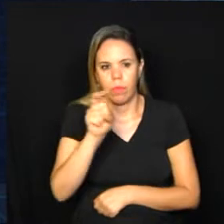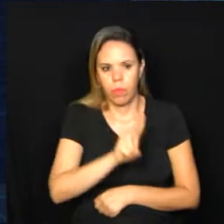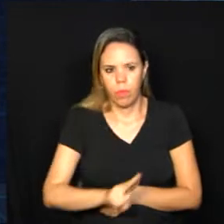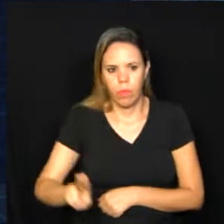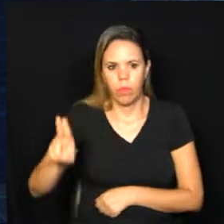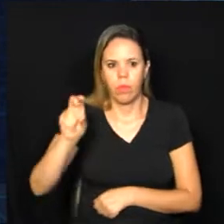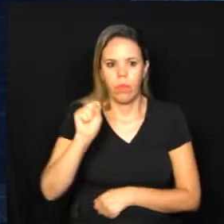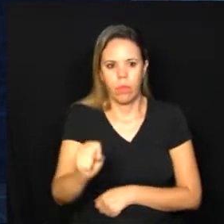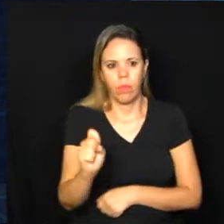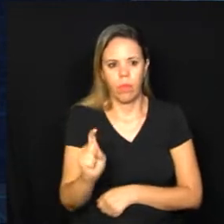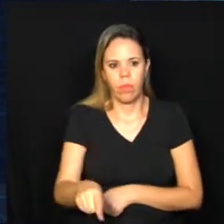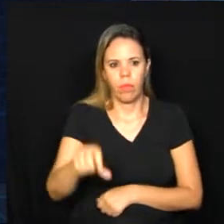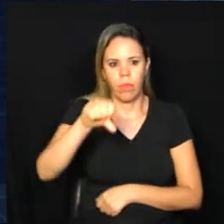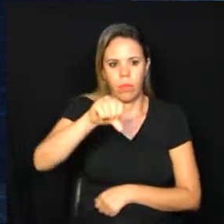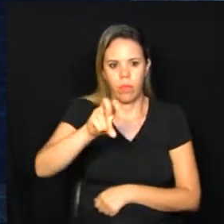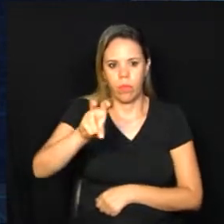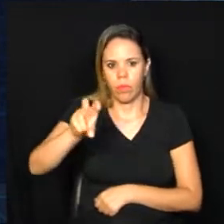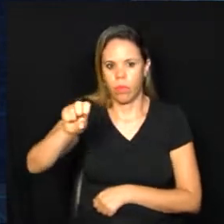9.859, Sumaré